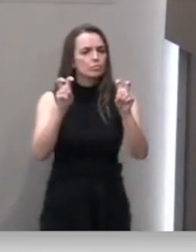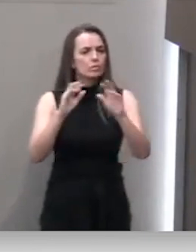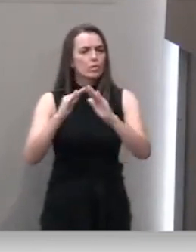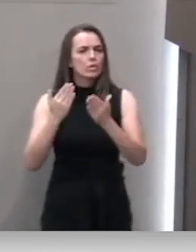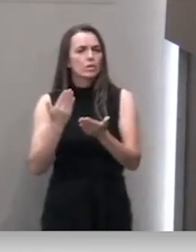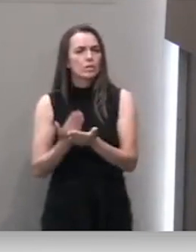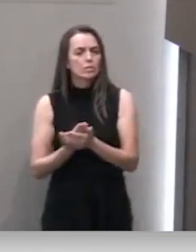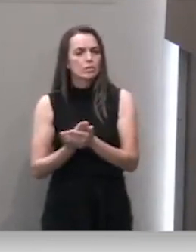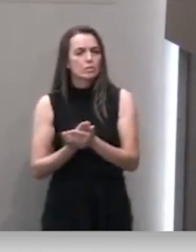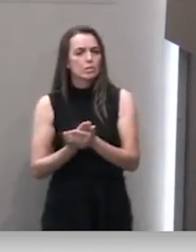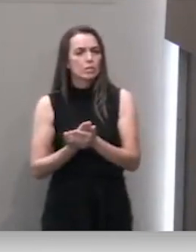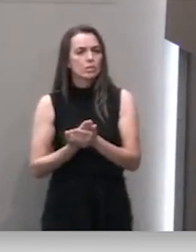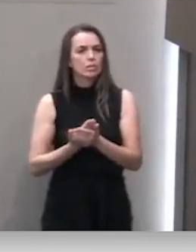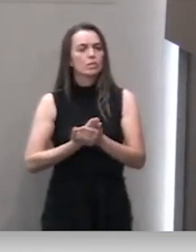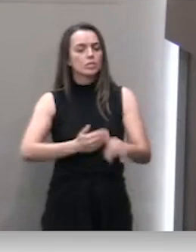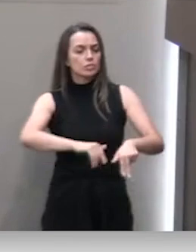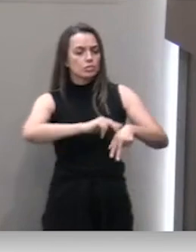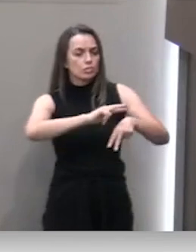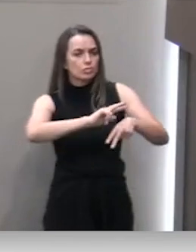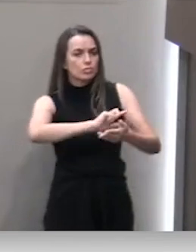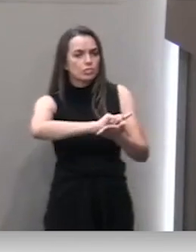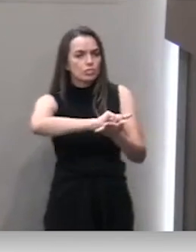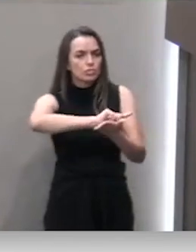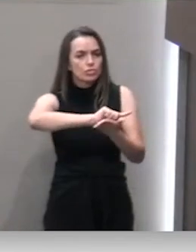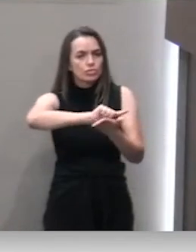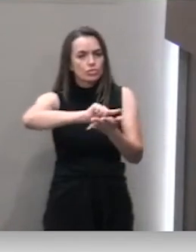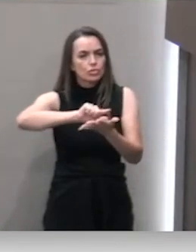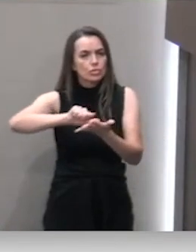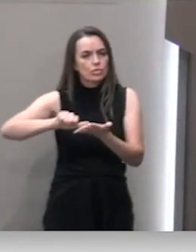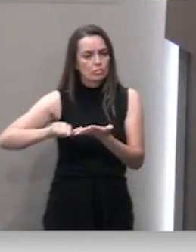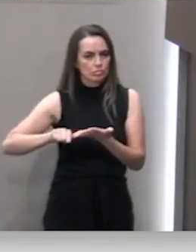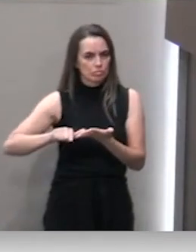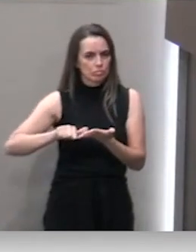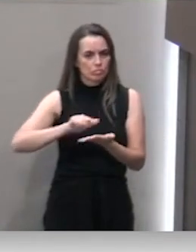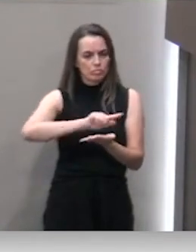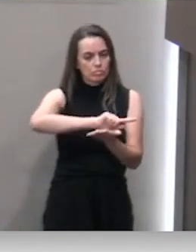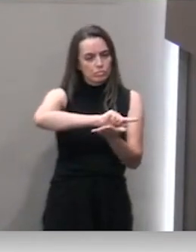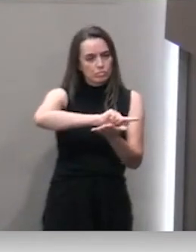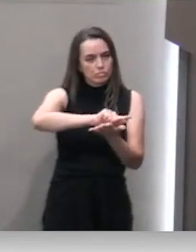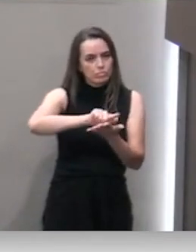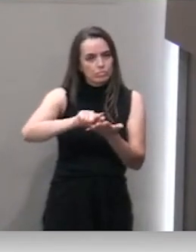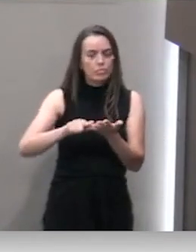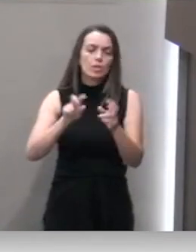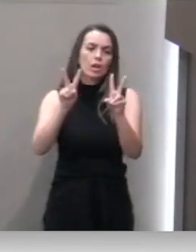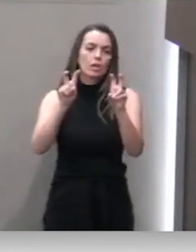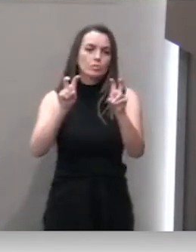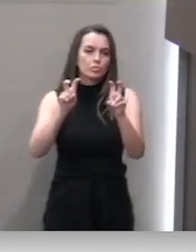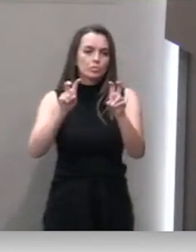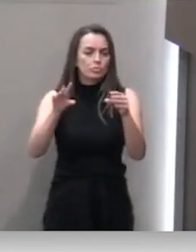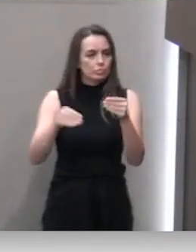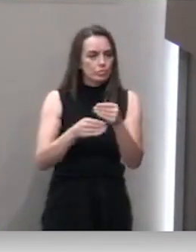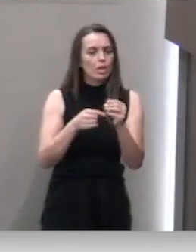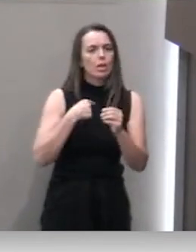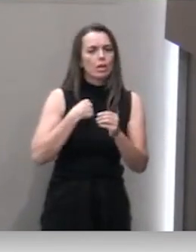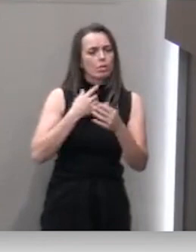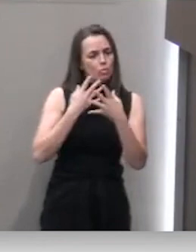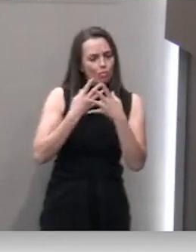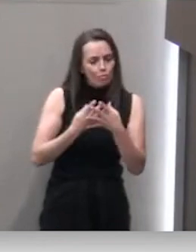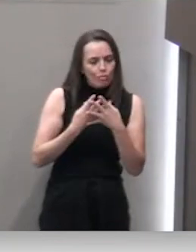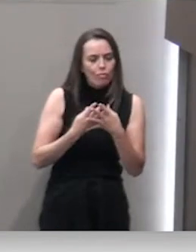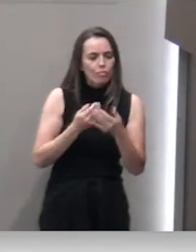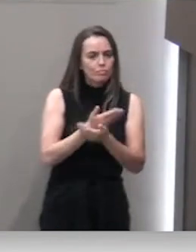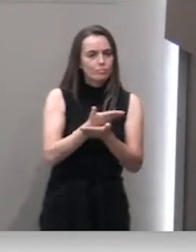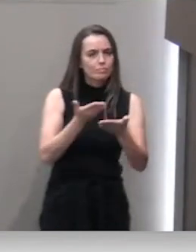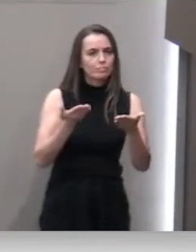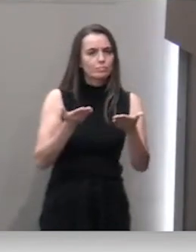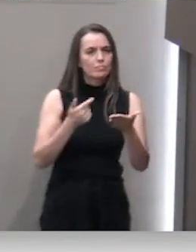de teoria de gênero e seus assuntos correlatos. Eu vou confessar para os senhores